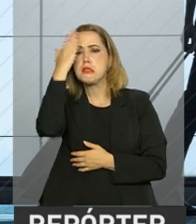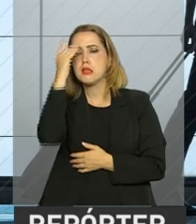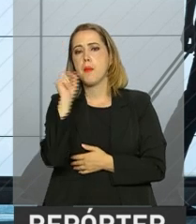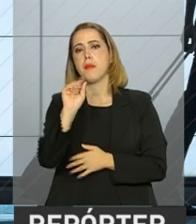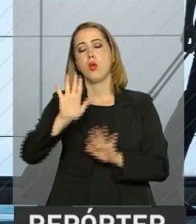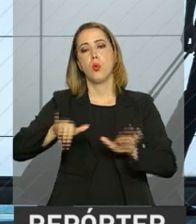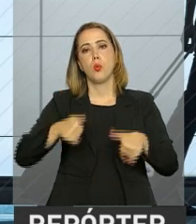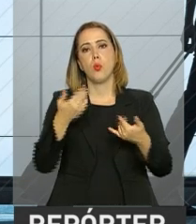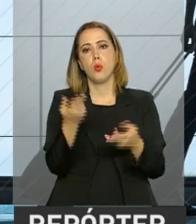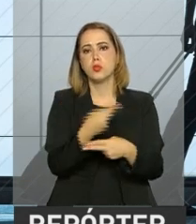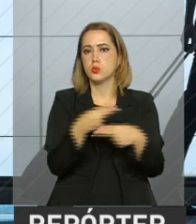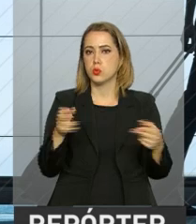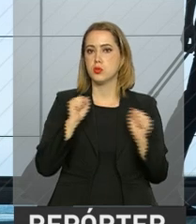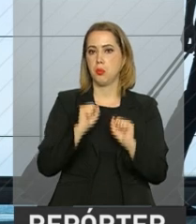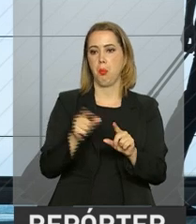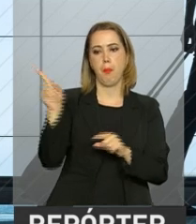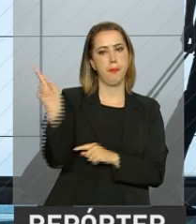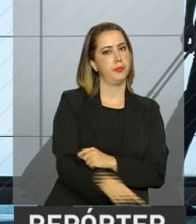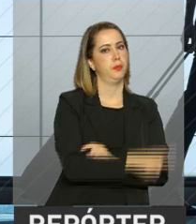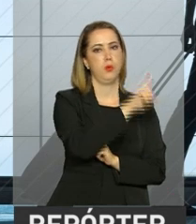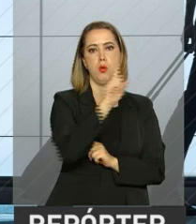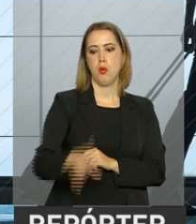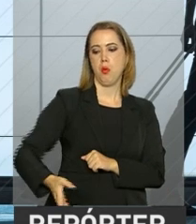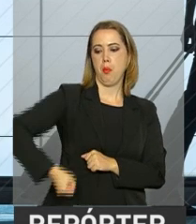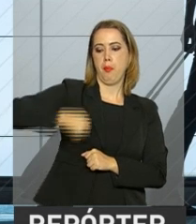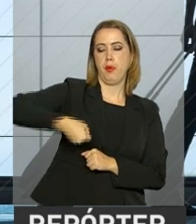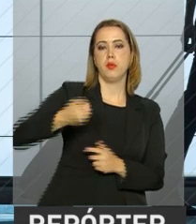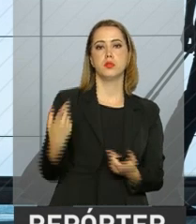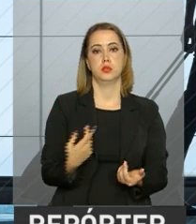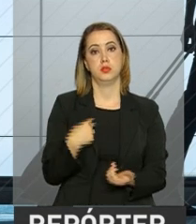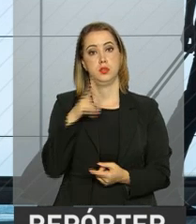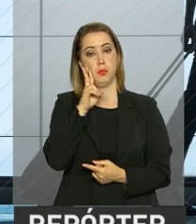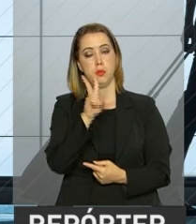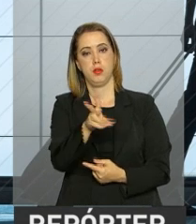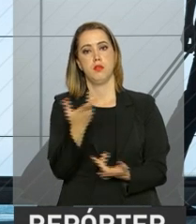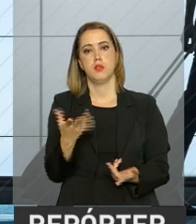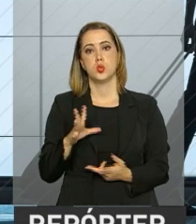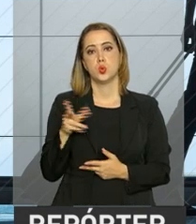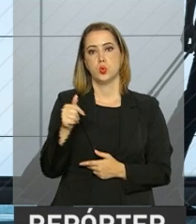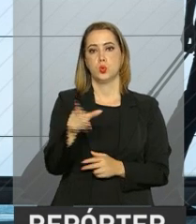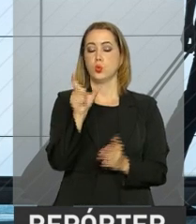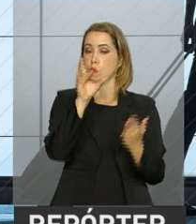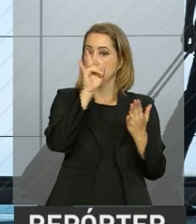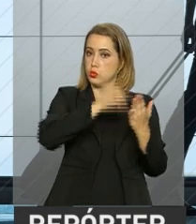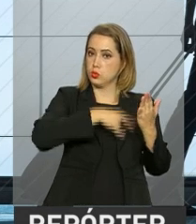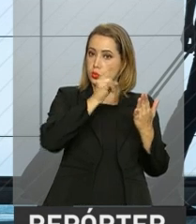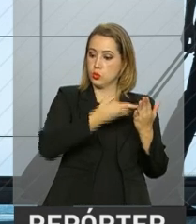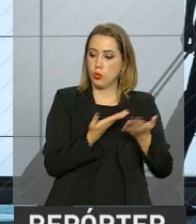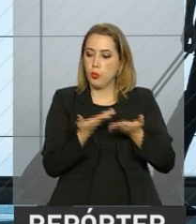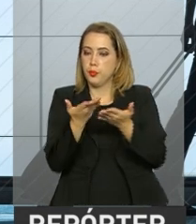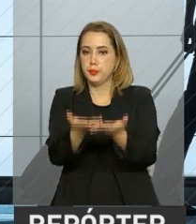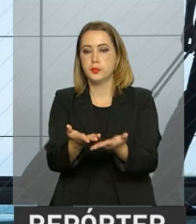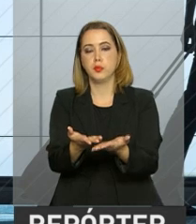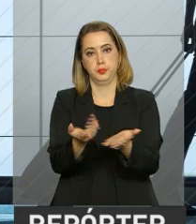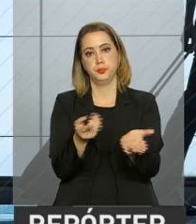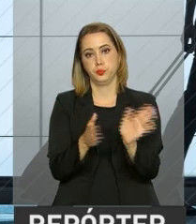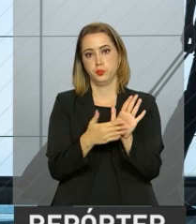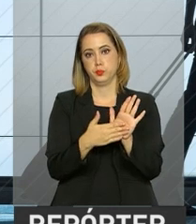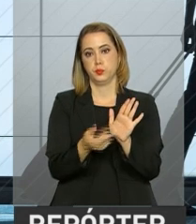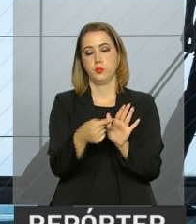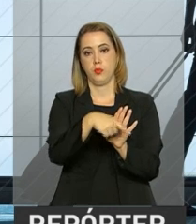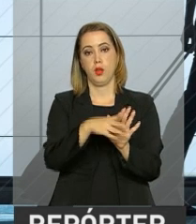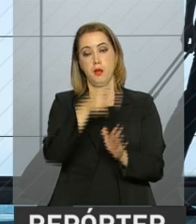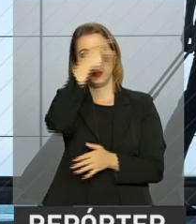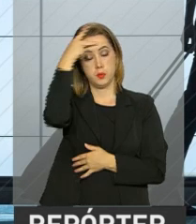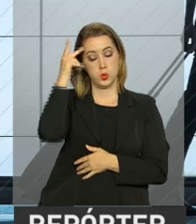objetos que são proibidos na bagagem de mão e ainda chear Car se está com todos os documentos exigidos para o embarque e para quem viaja